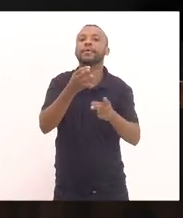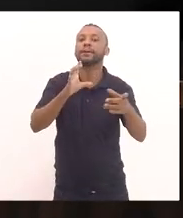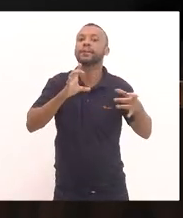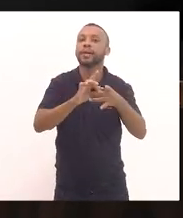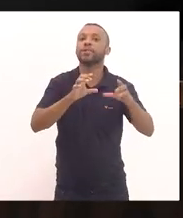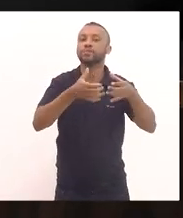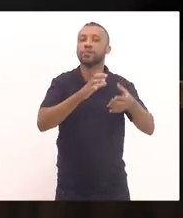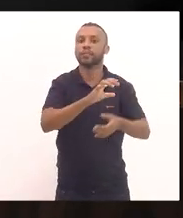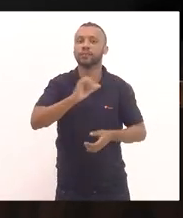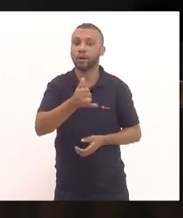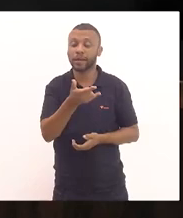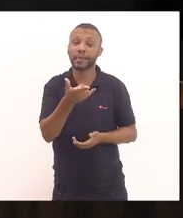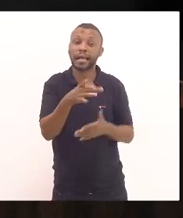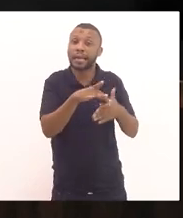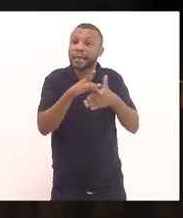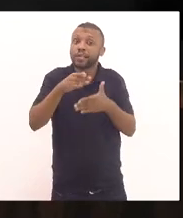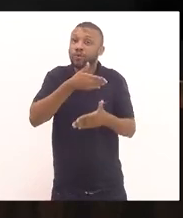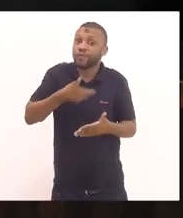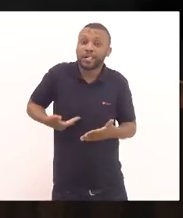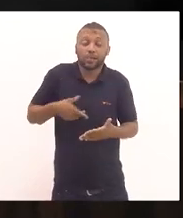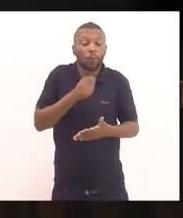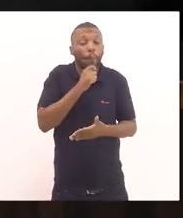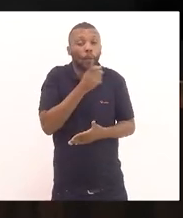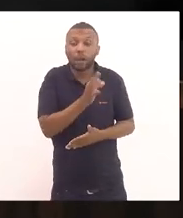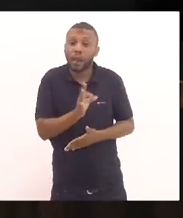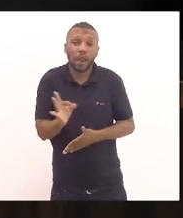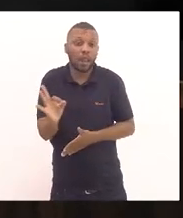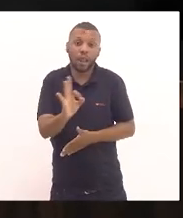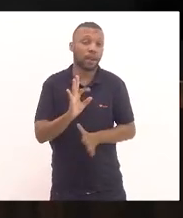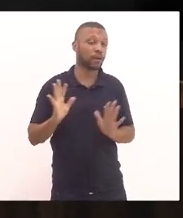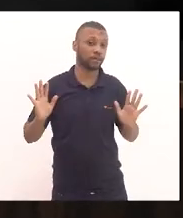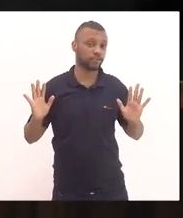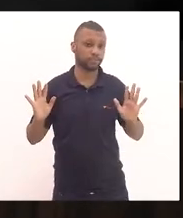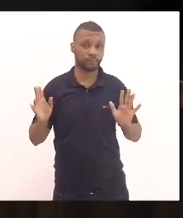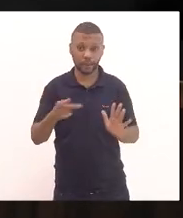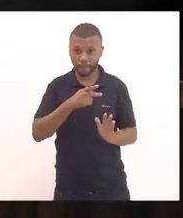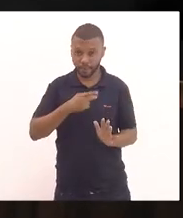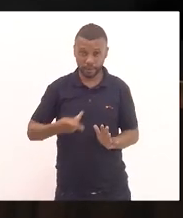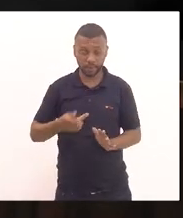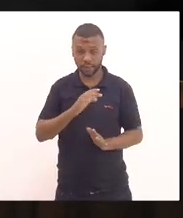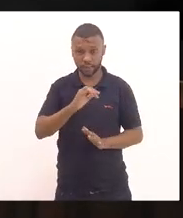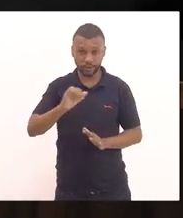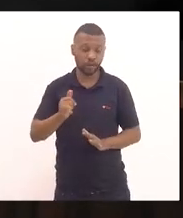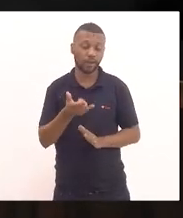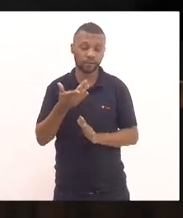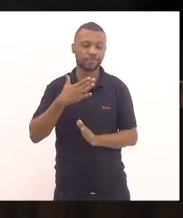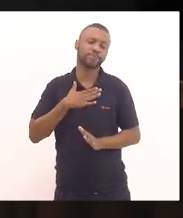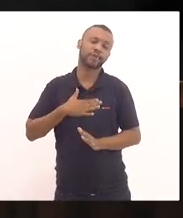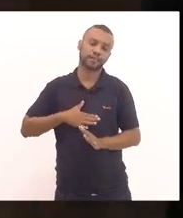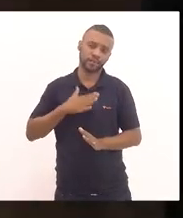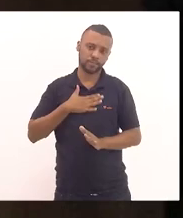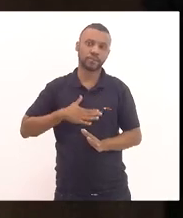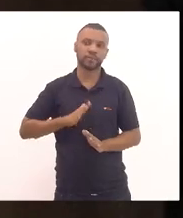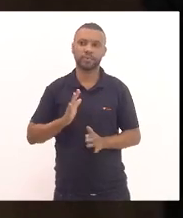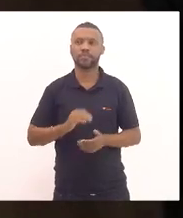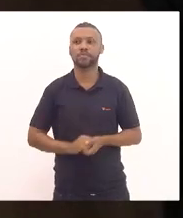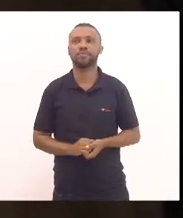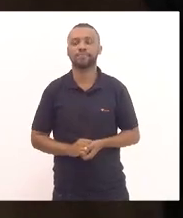Não tem mais líder do governo, pelo menos por hora, e nem presidente da CCJ. Senhor, fique tranquilo. Senhor